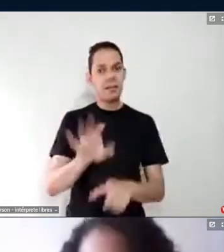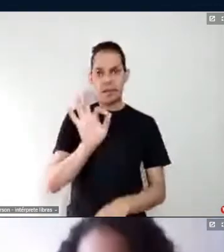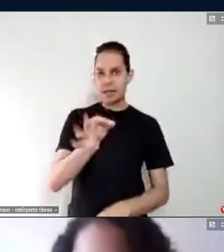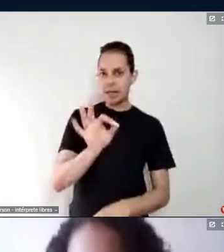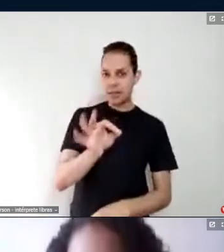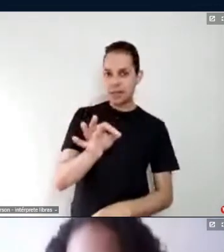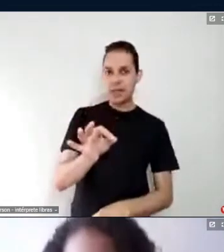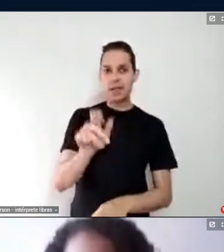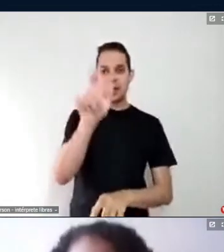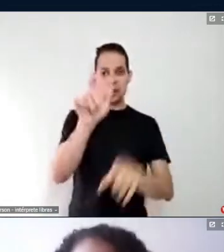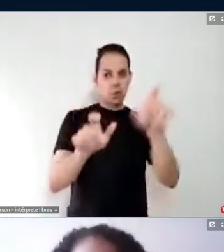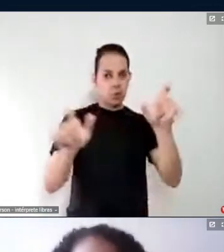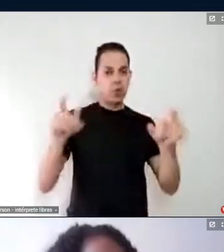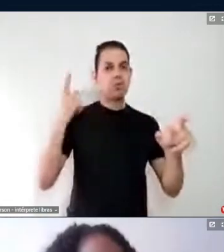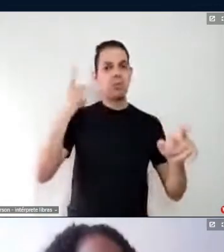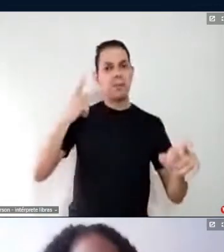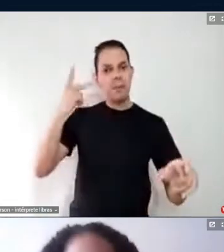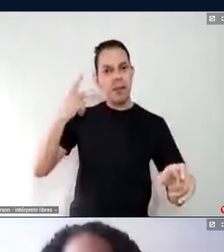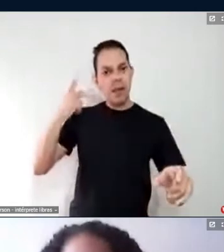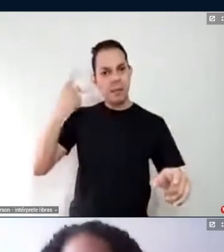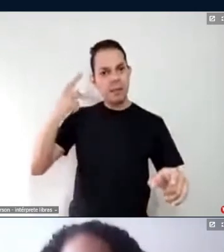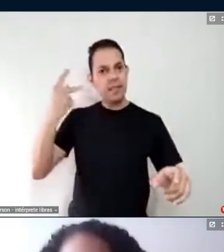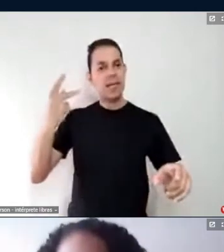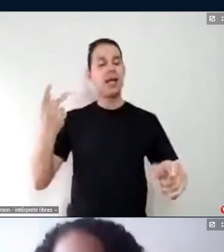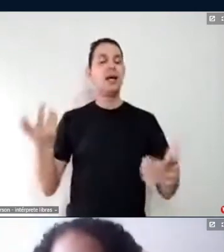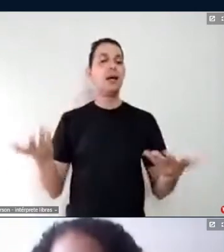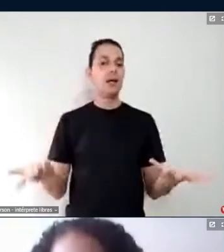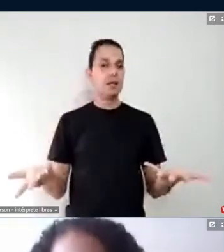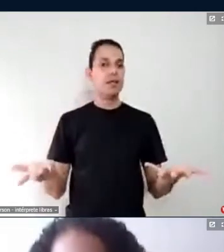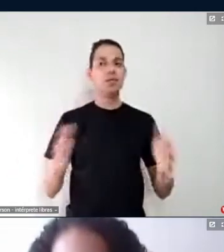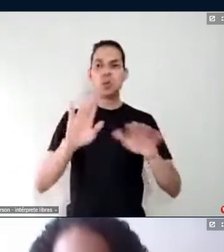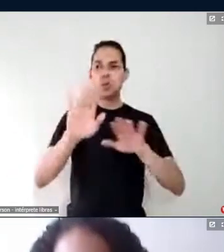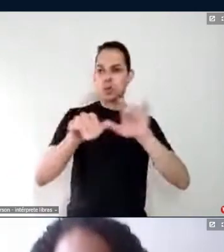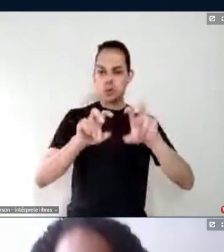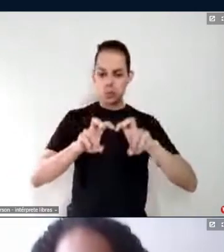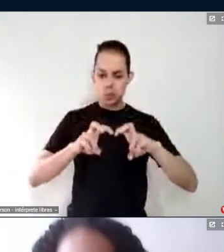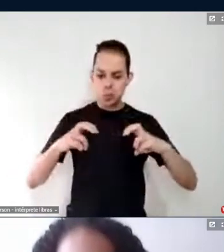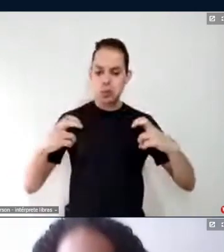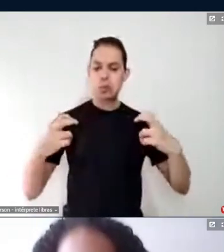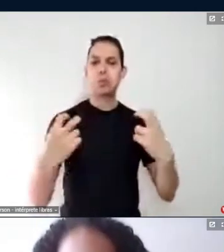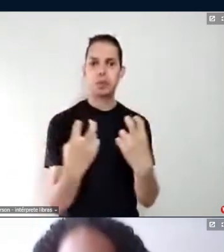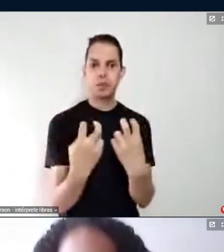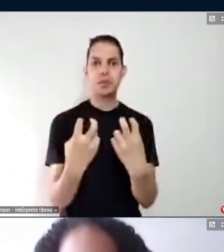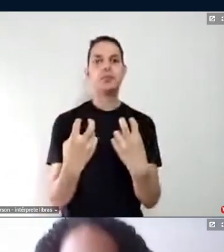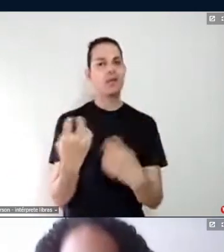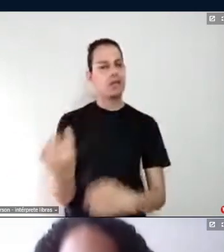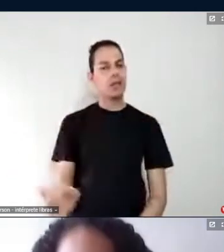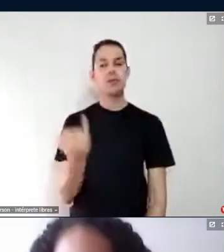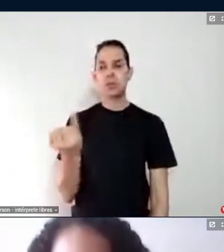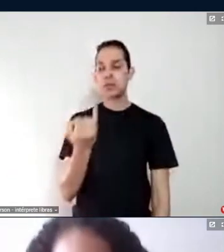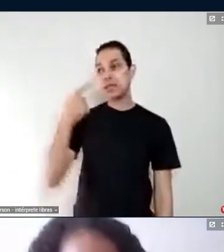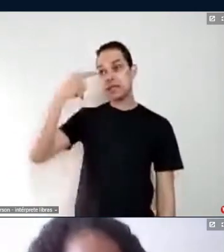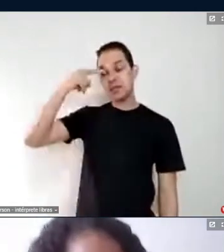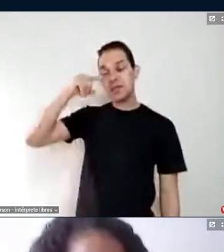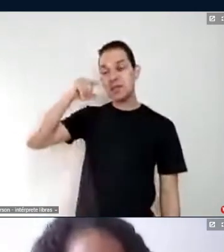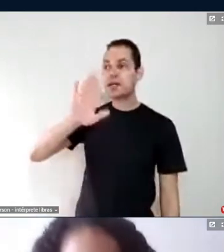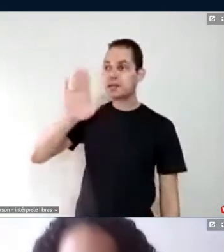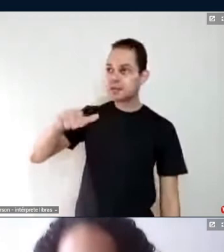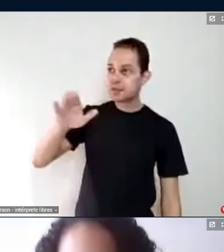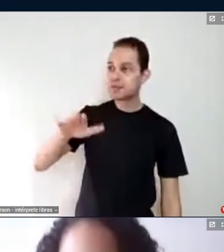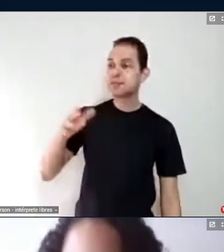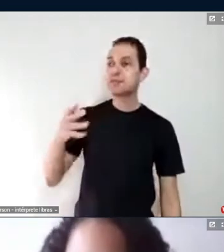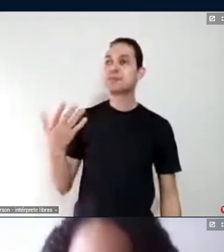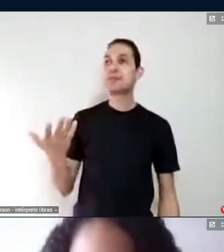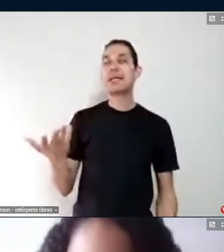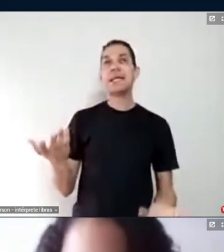parlamentares. Sim, sim. Seria essencial, muito pertinente. Silvana, não tem